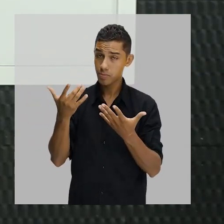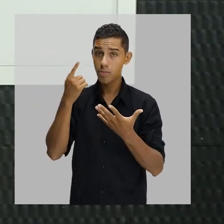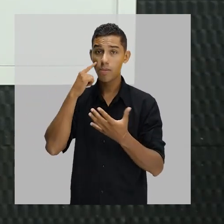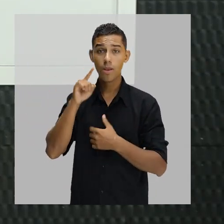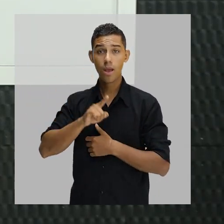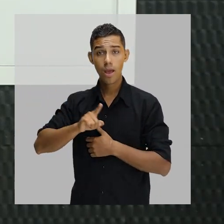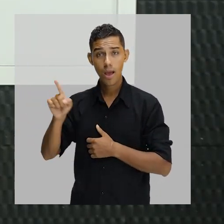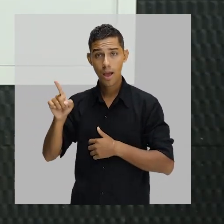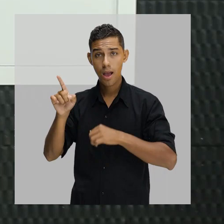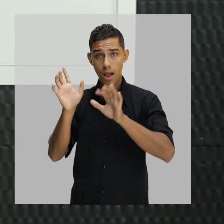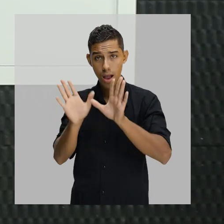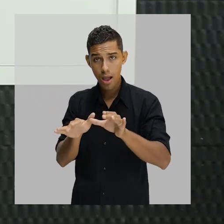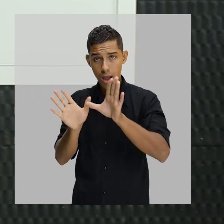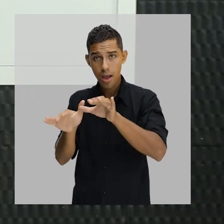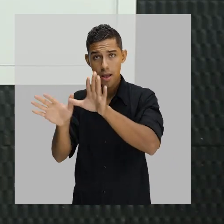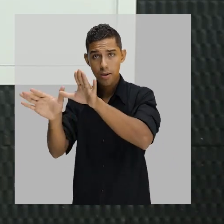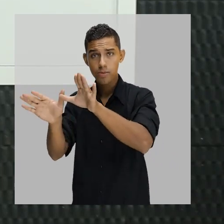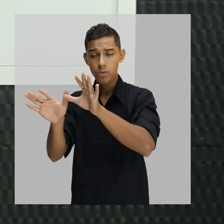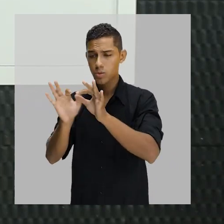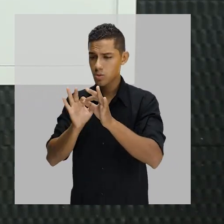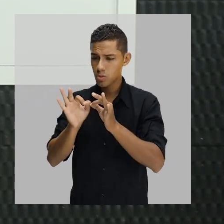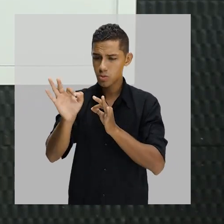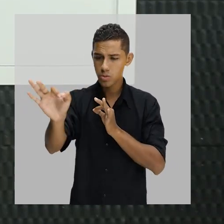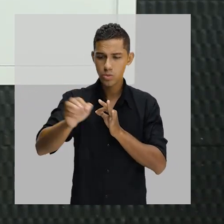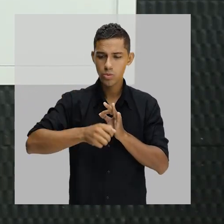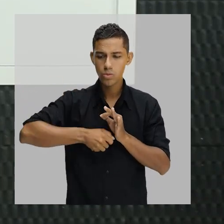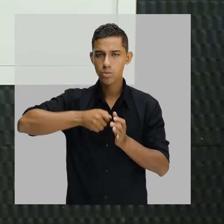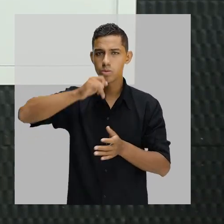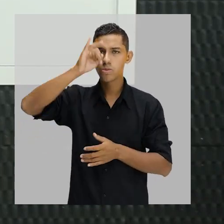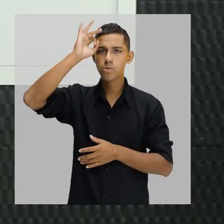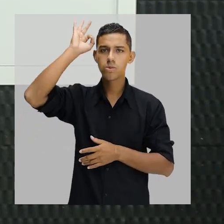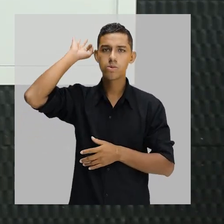é, voar aí a uma velocidade de 10